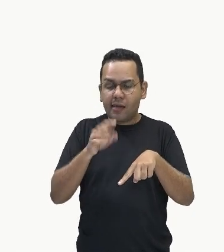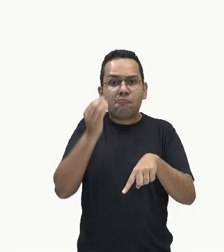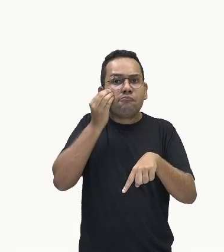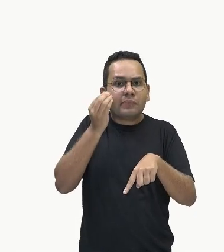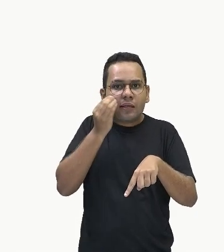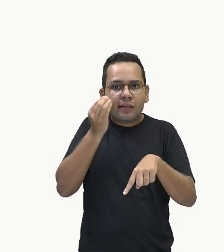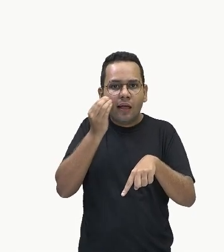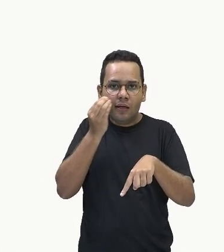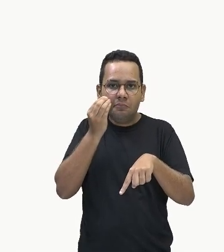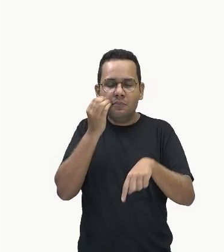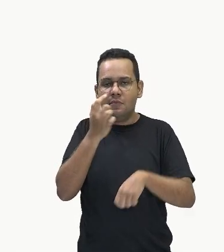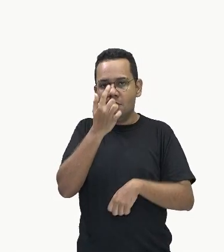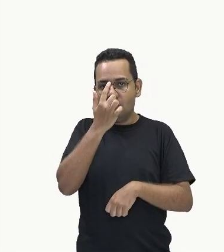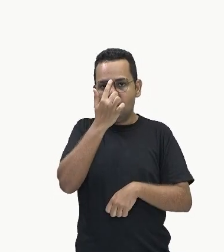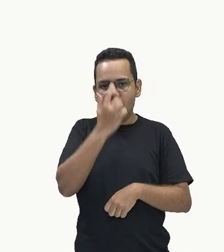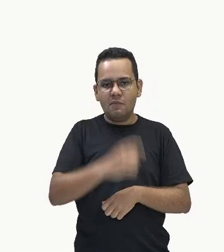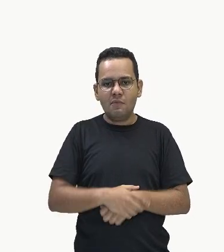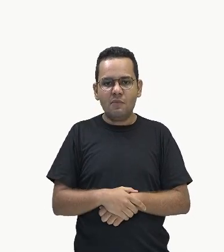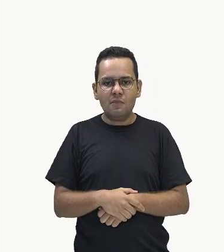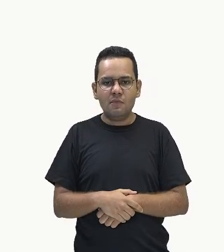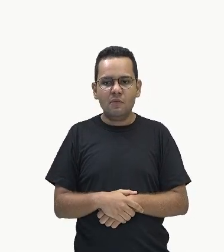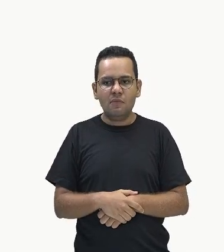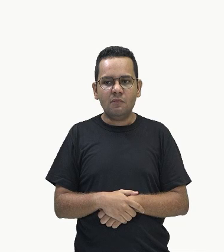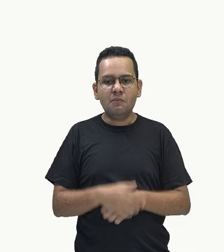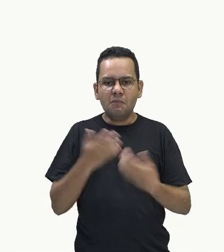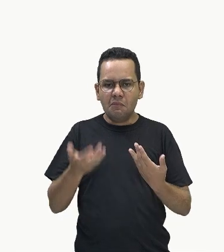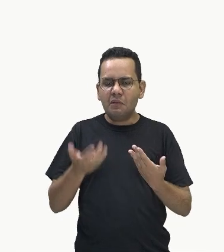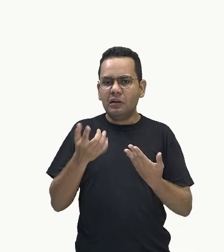canetas, eu consegui achar